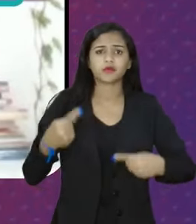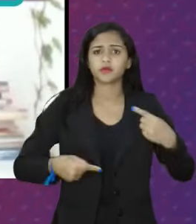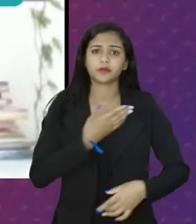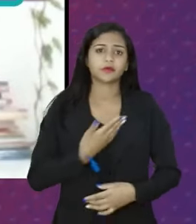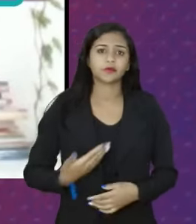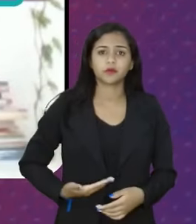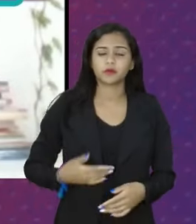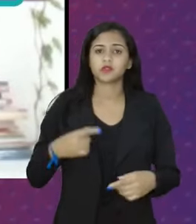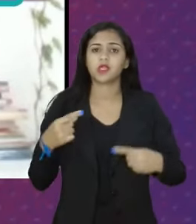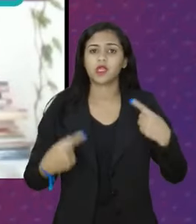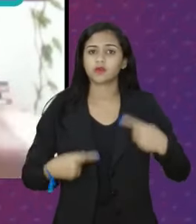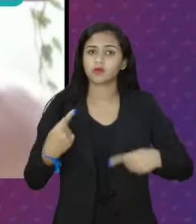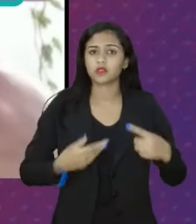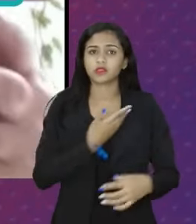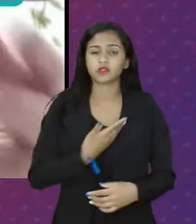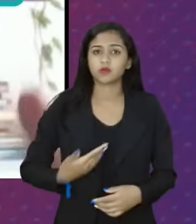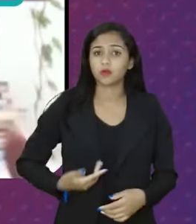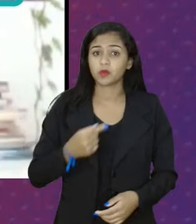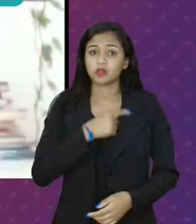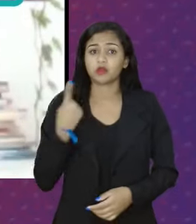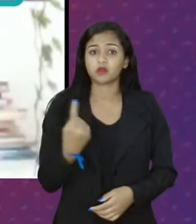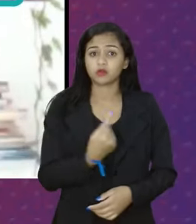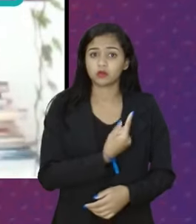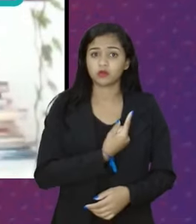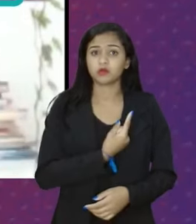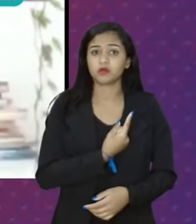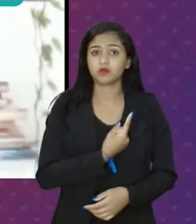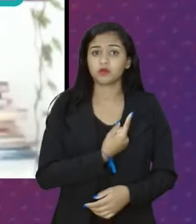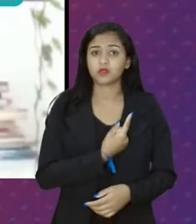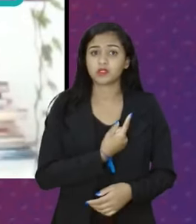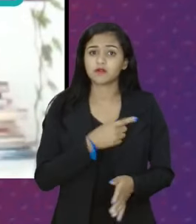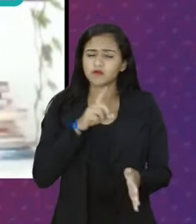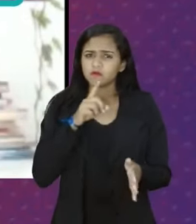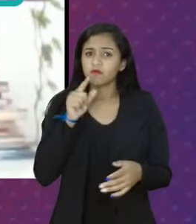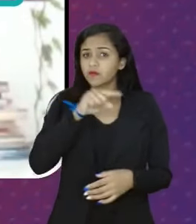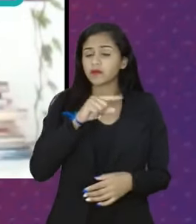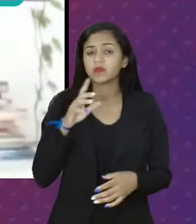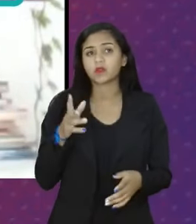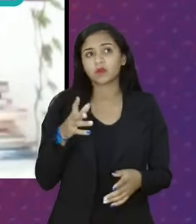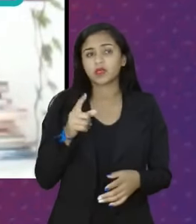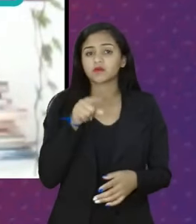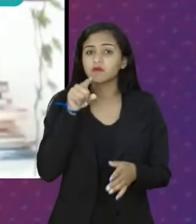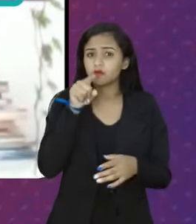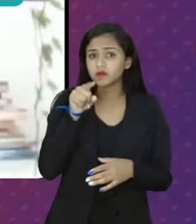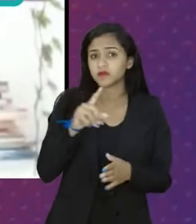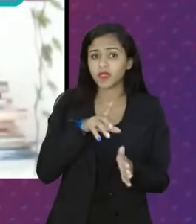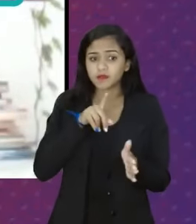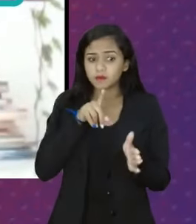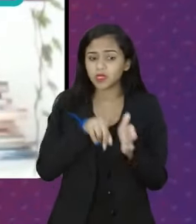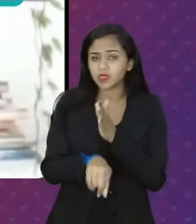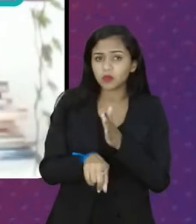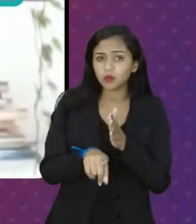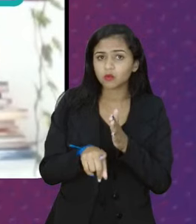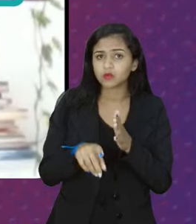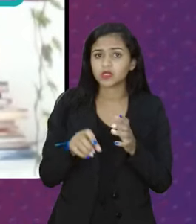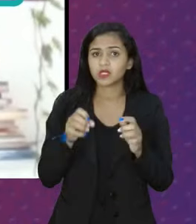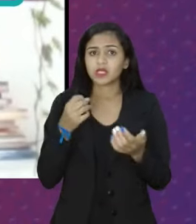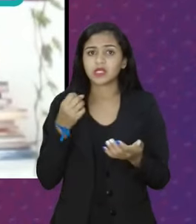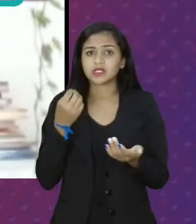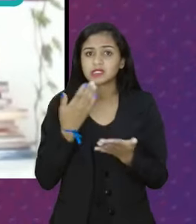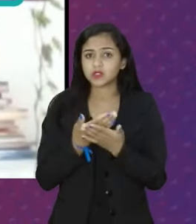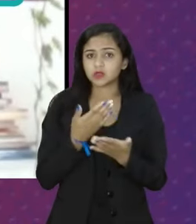pública. As políticas públicas, se vocês perguntam, nesse estudo lá da PNAD,